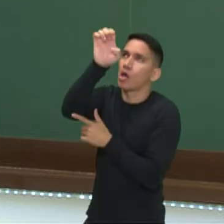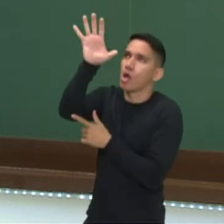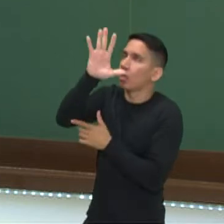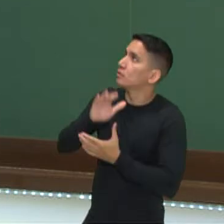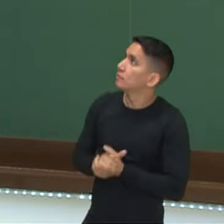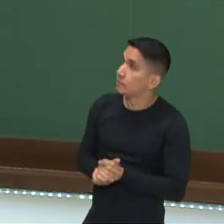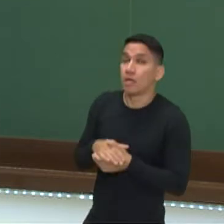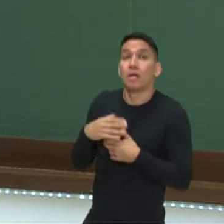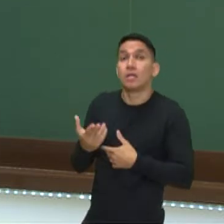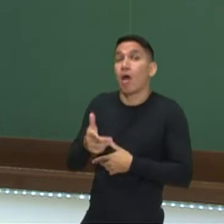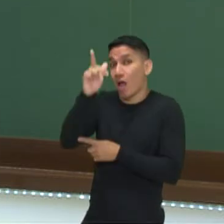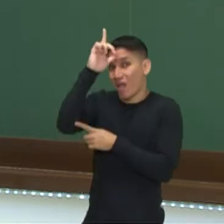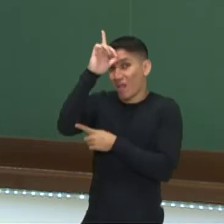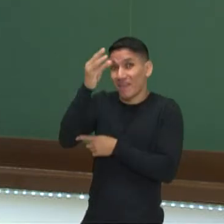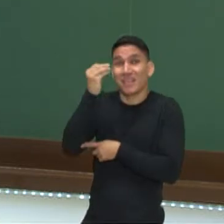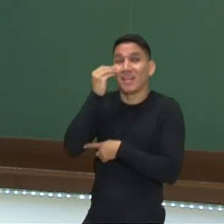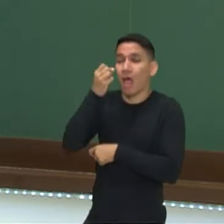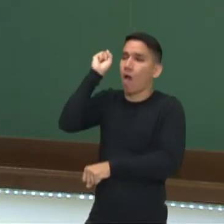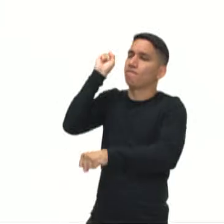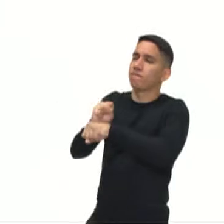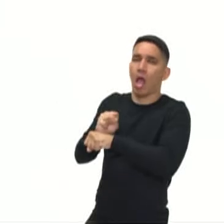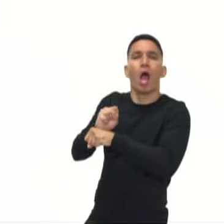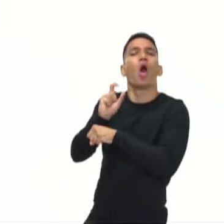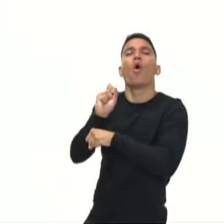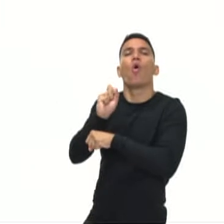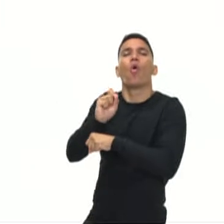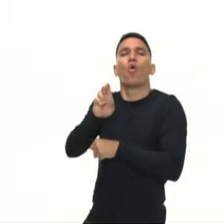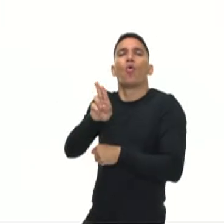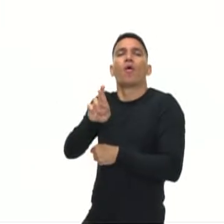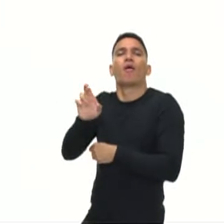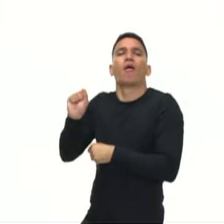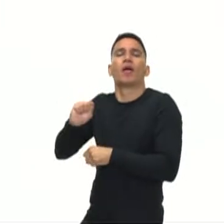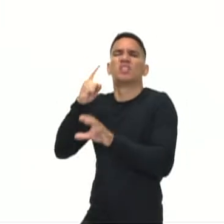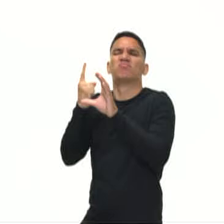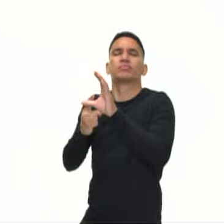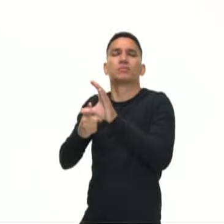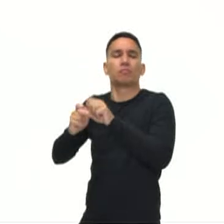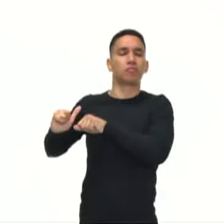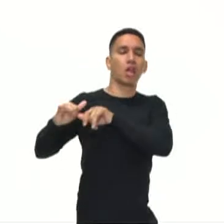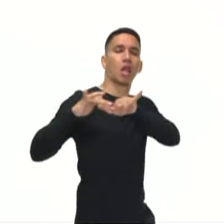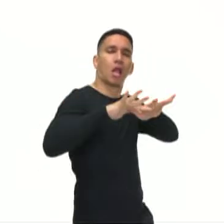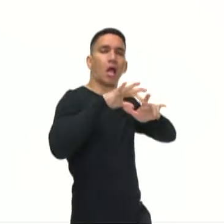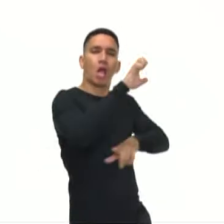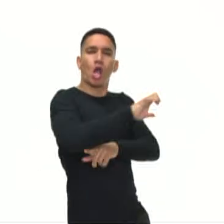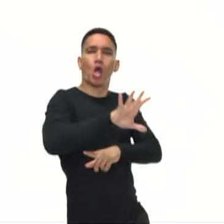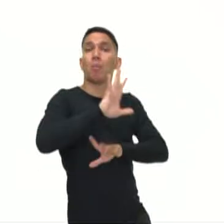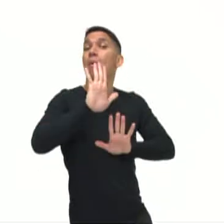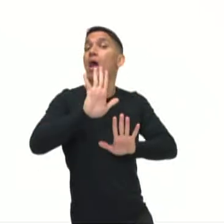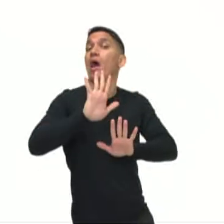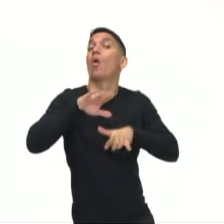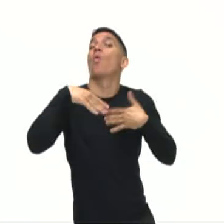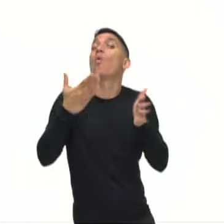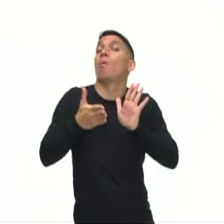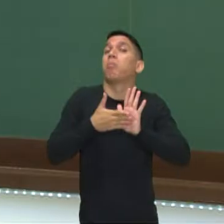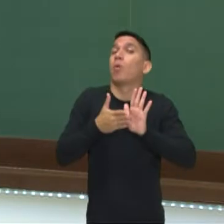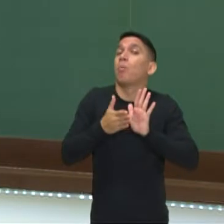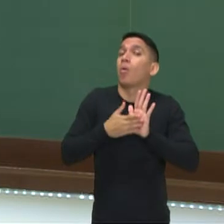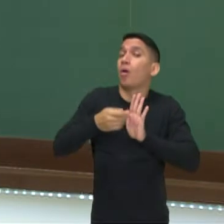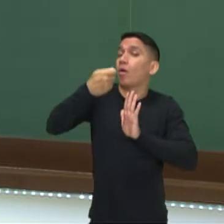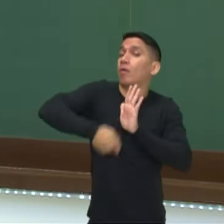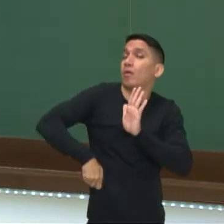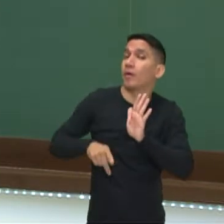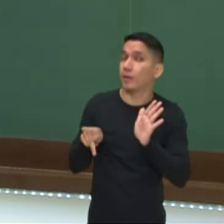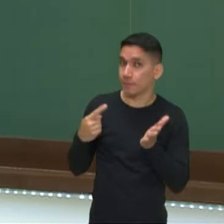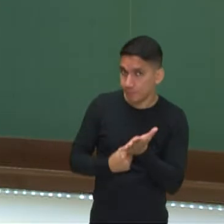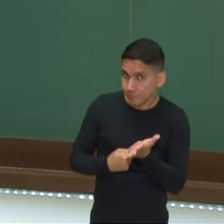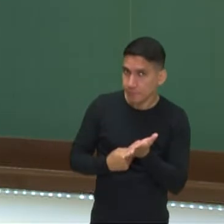a Alemanha seria o freio para esse avanço do comunismo sobre o resto da Europa. Porém, qual a ideia alemã ao propor este acordo?